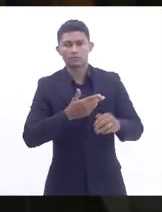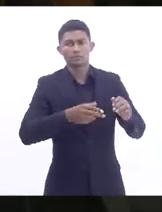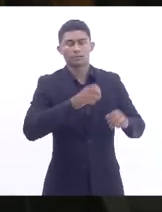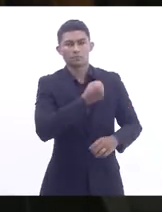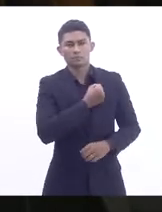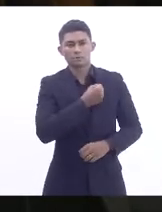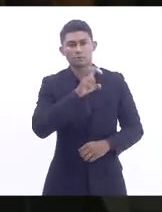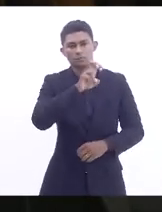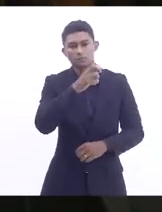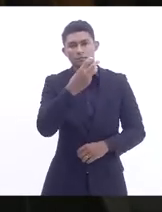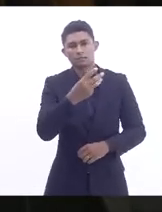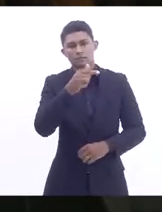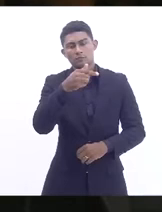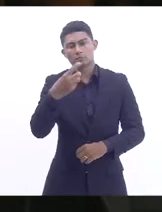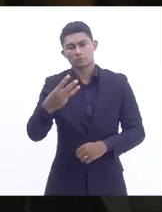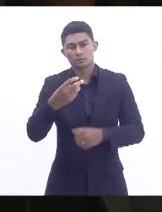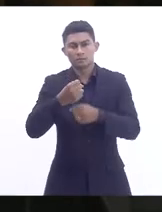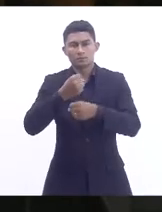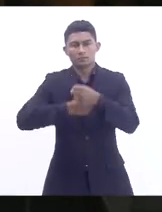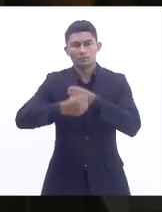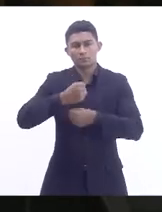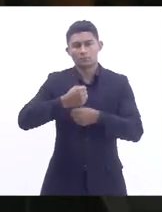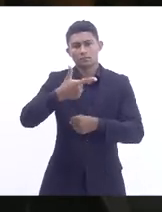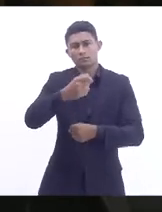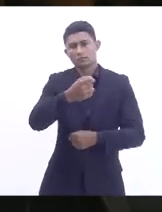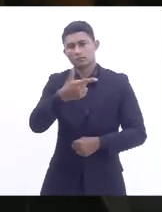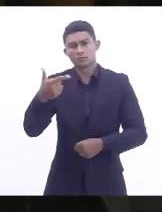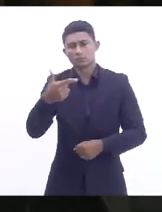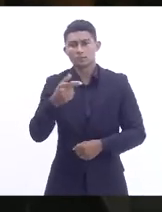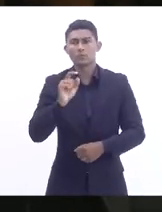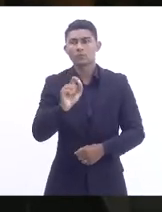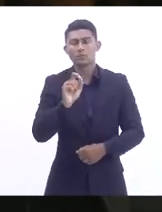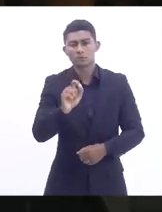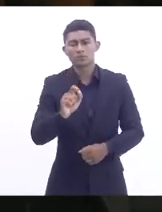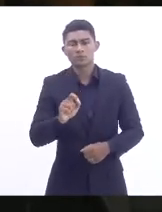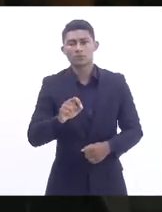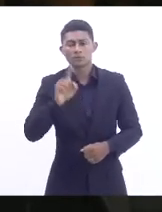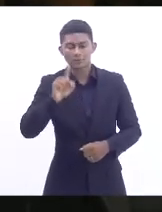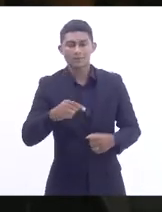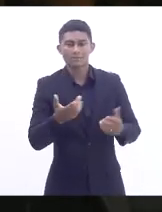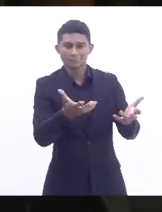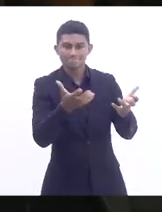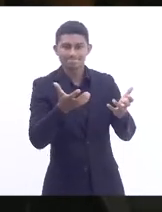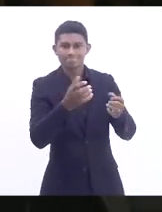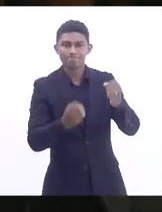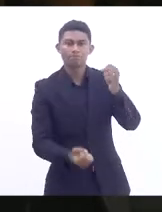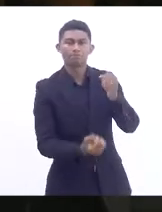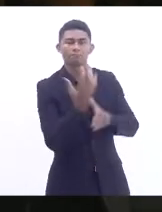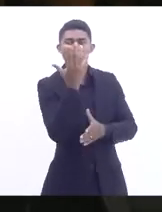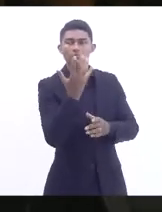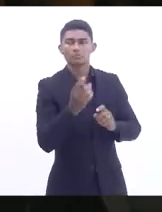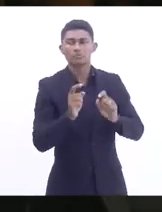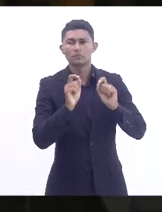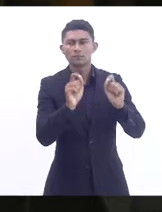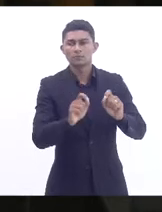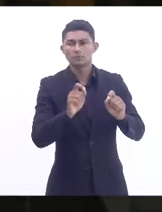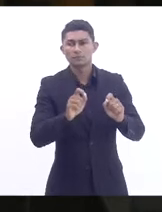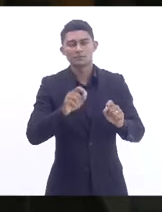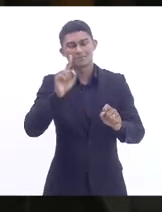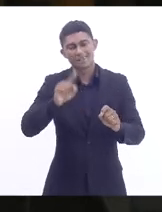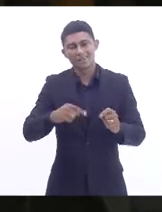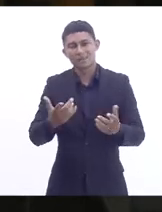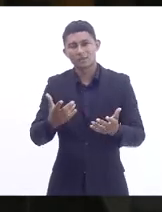5373 de 22, que visava ampliar a margem